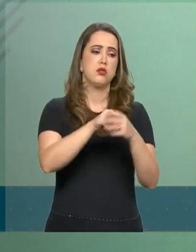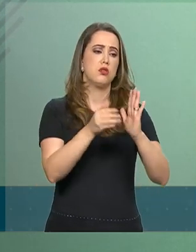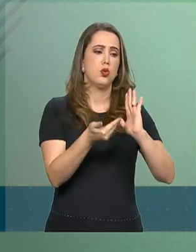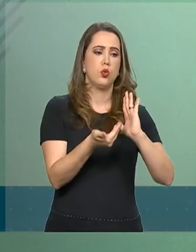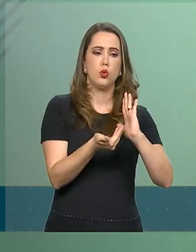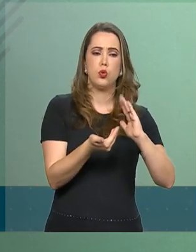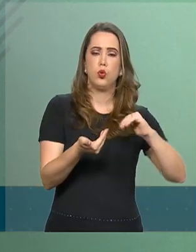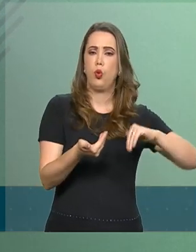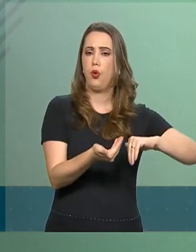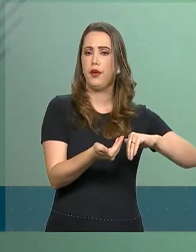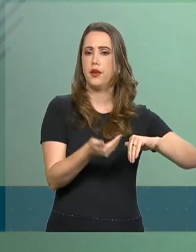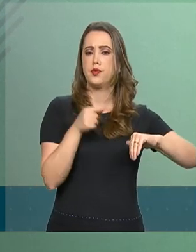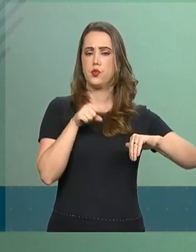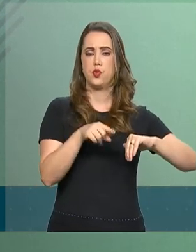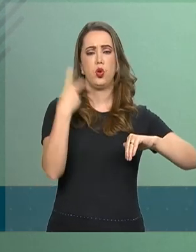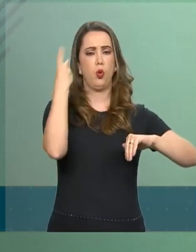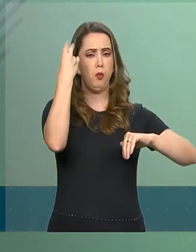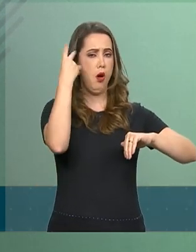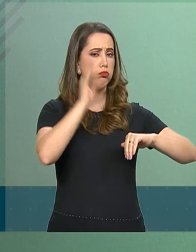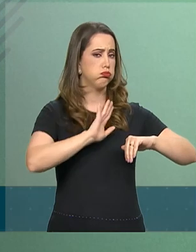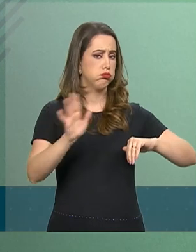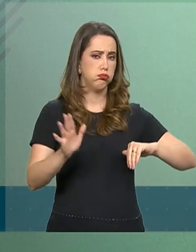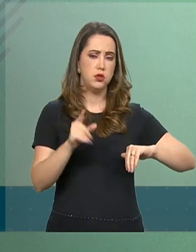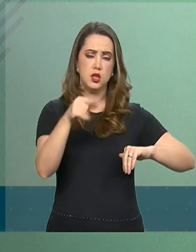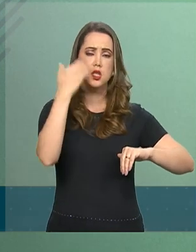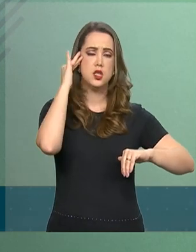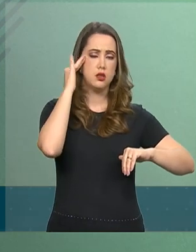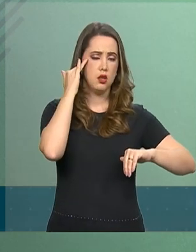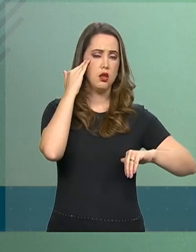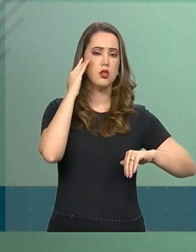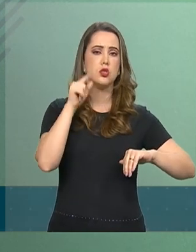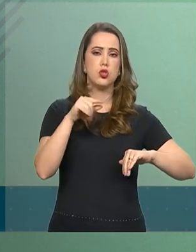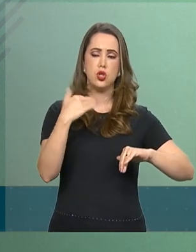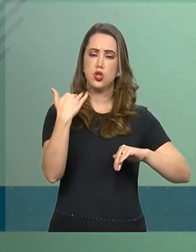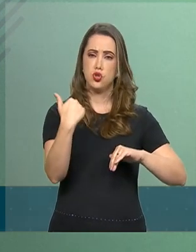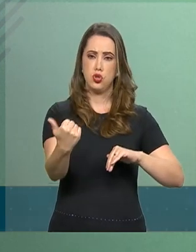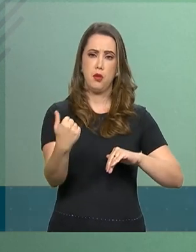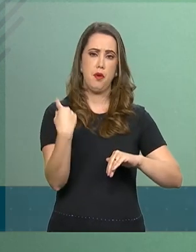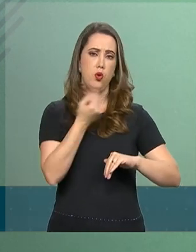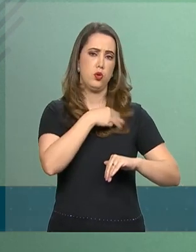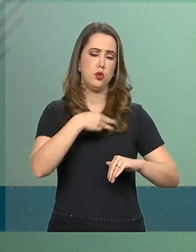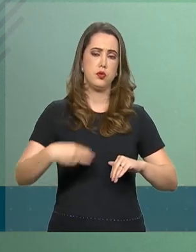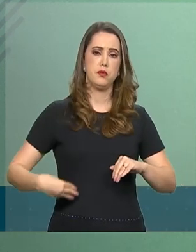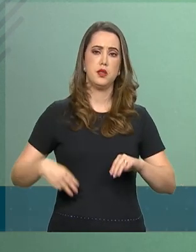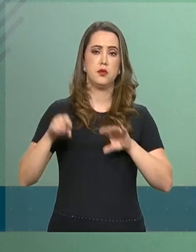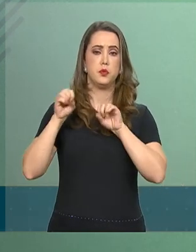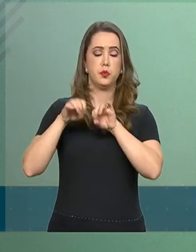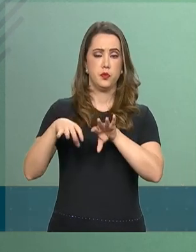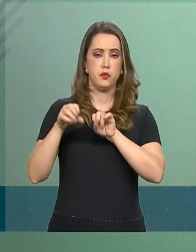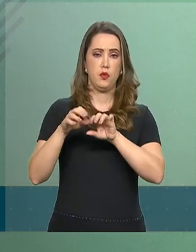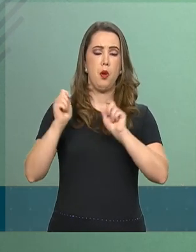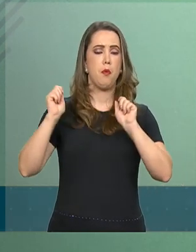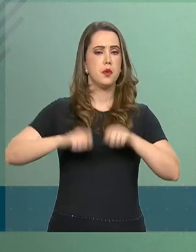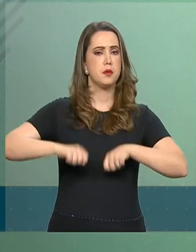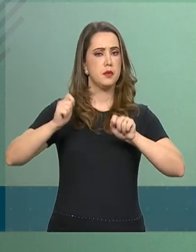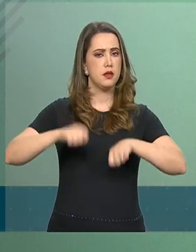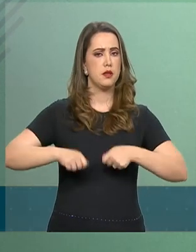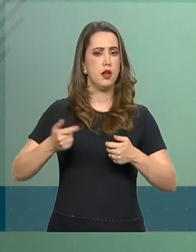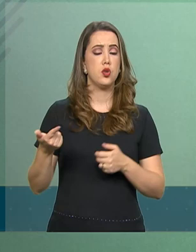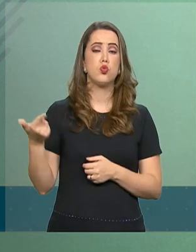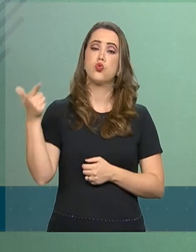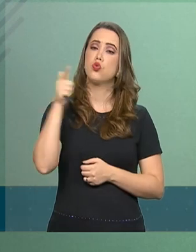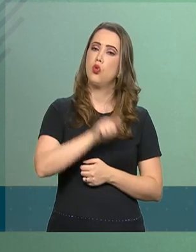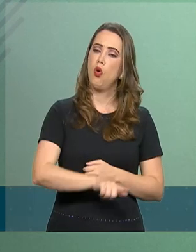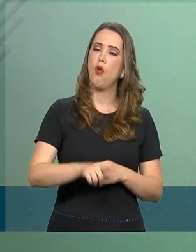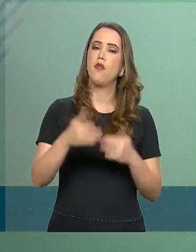nacional e até entende que a convocação do nosso ministro da educação permitirá mais uma